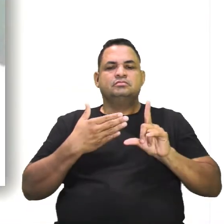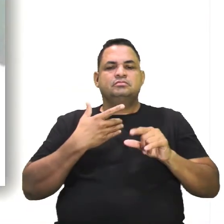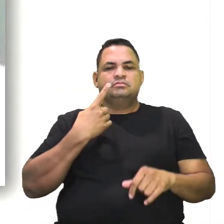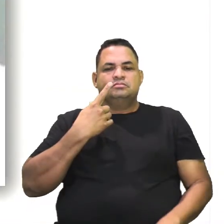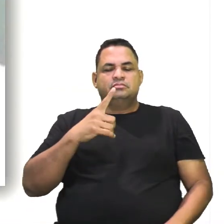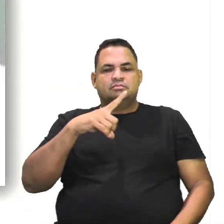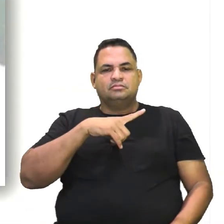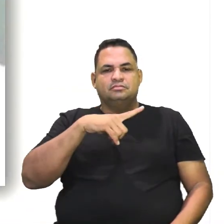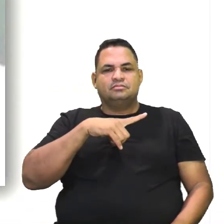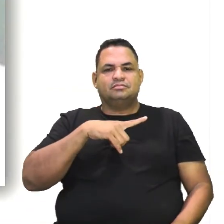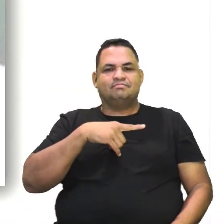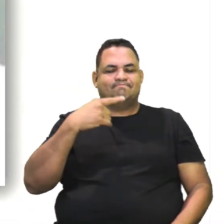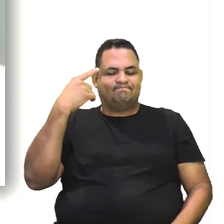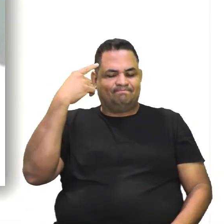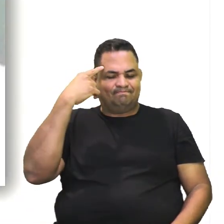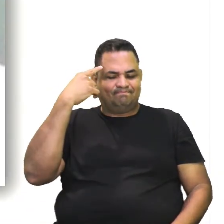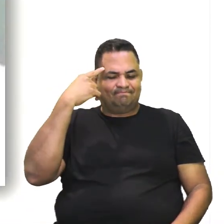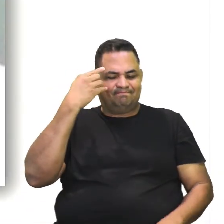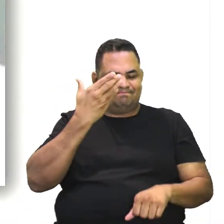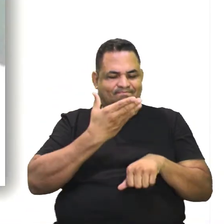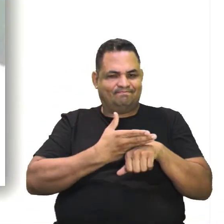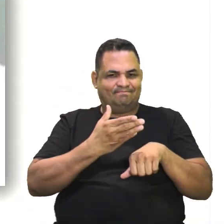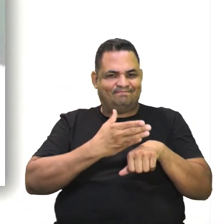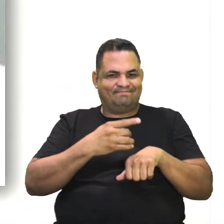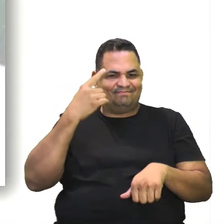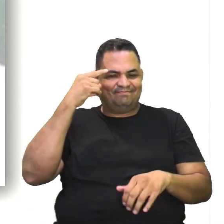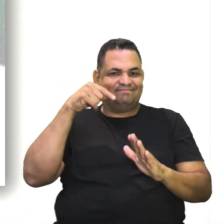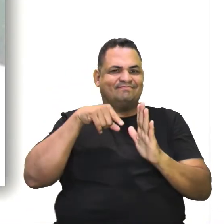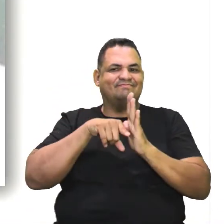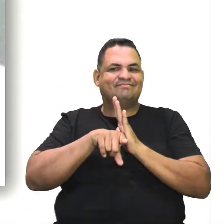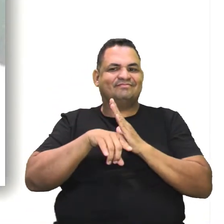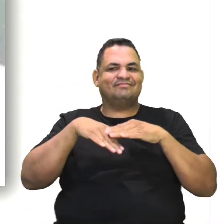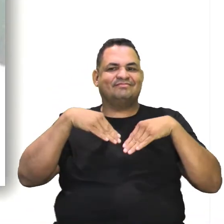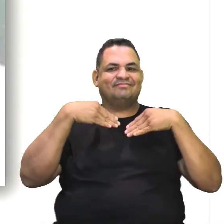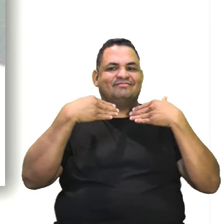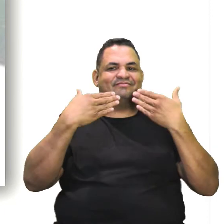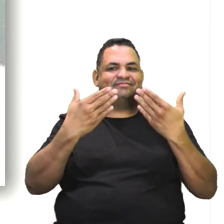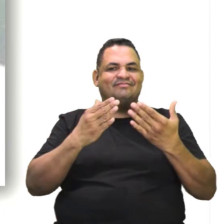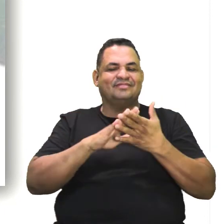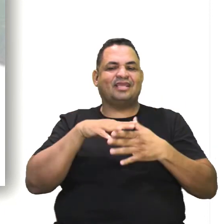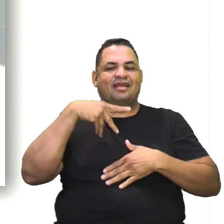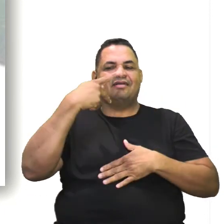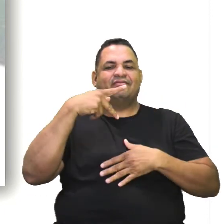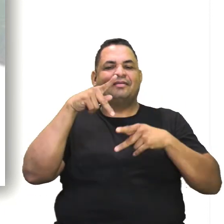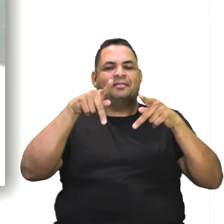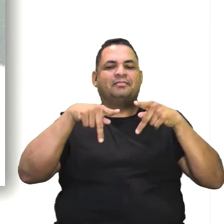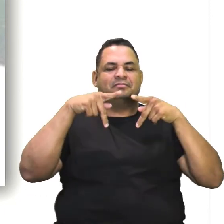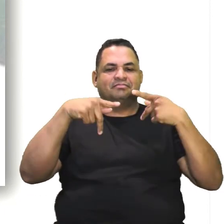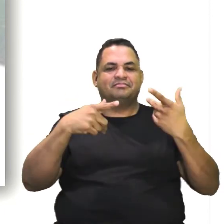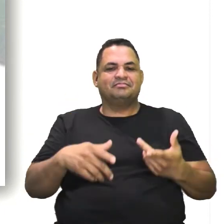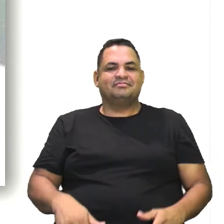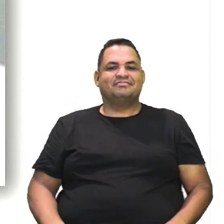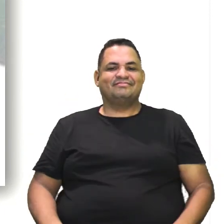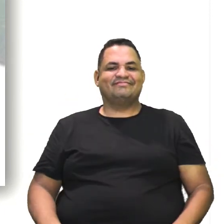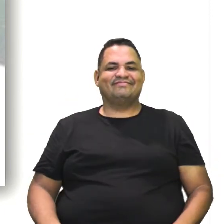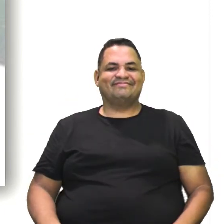a gente tem um teste de raciocínio. Nossa, e a pergunta é: qual é o ditado popular?